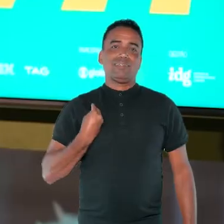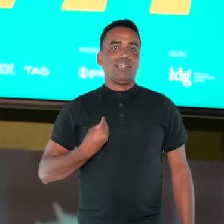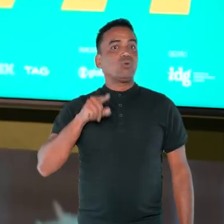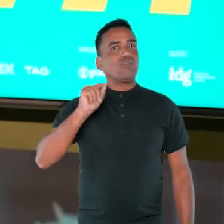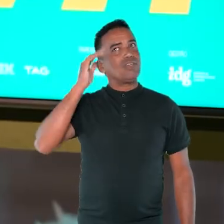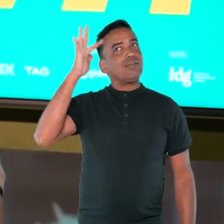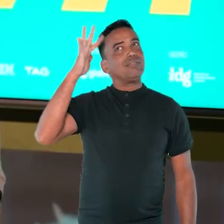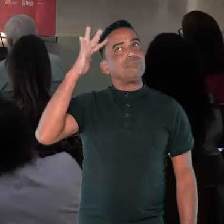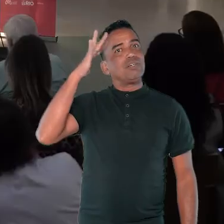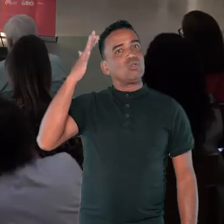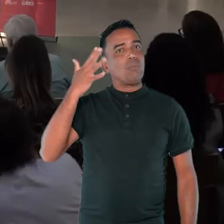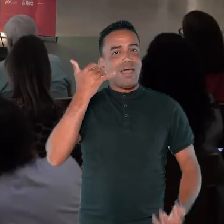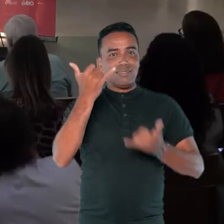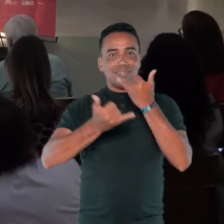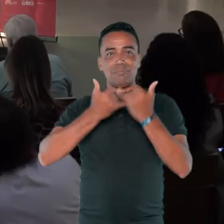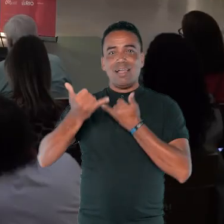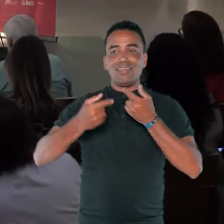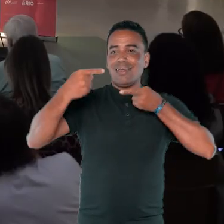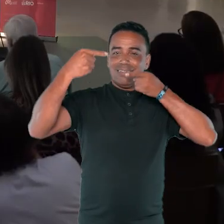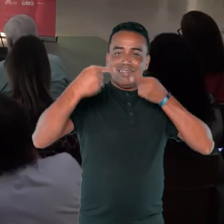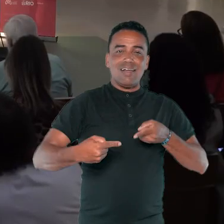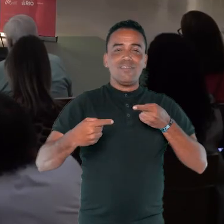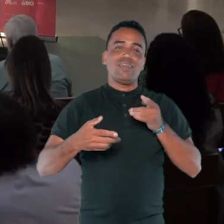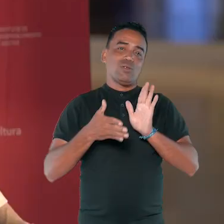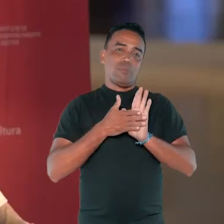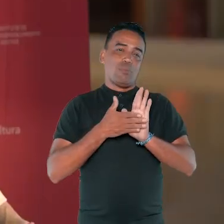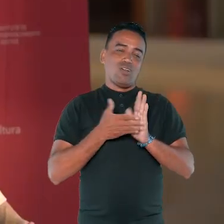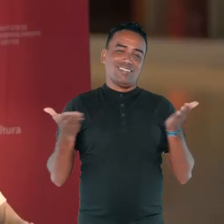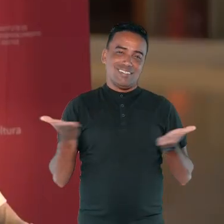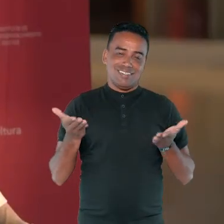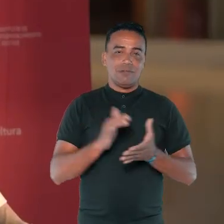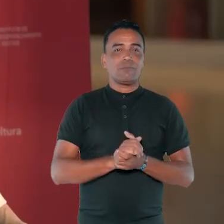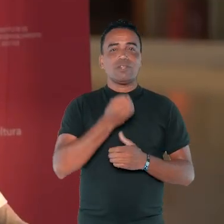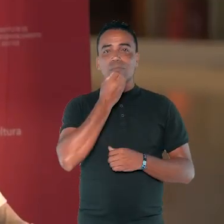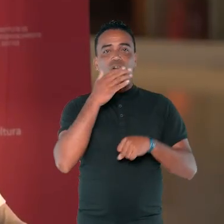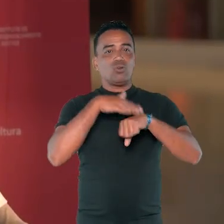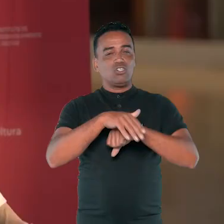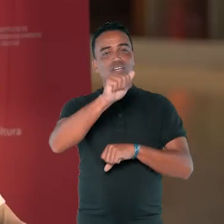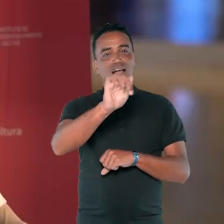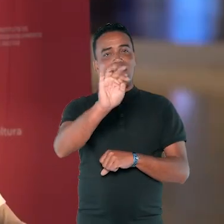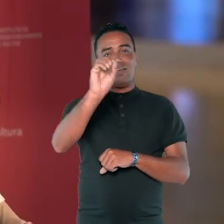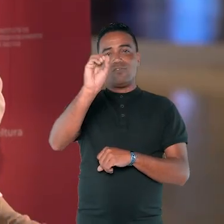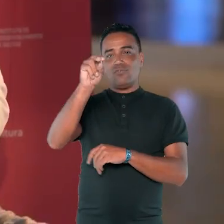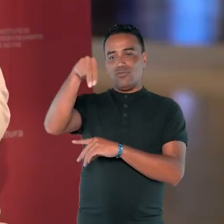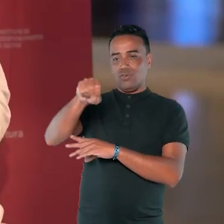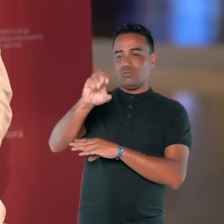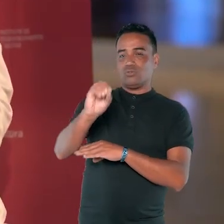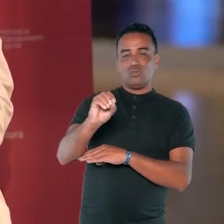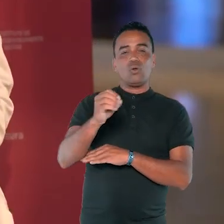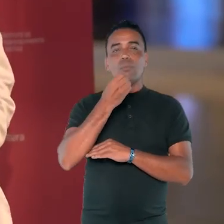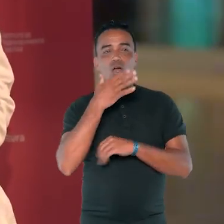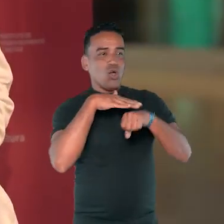para essa brincadeira e esse desafio que a gente se propôs. Boa noite, Afonso. Boa noite, ministra. Boa noite,